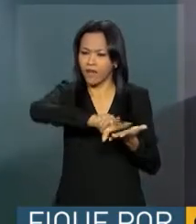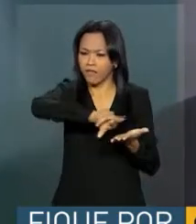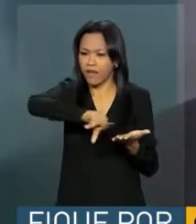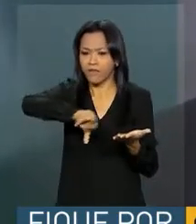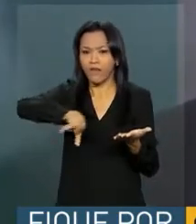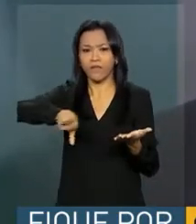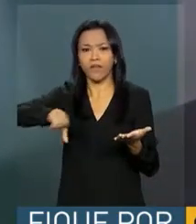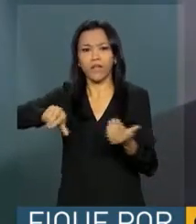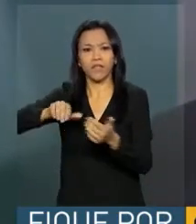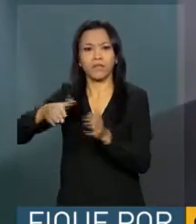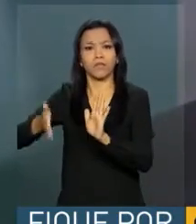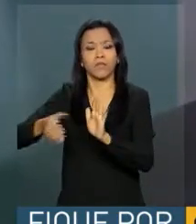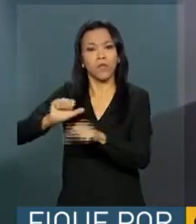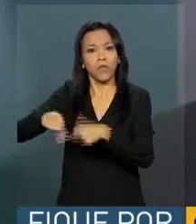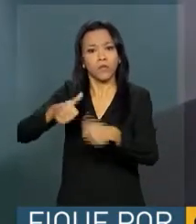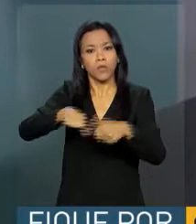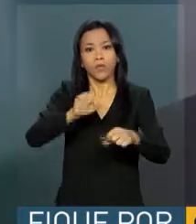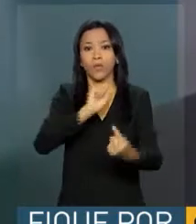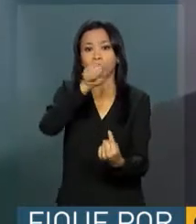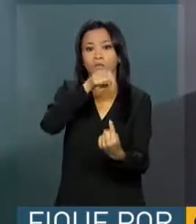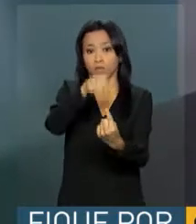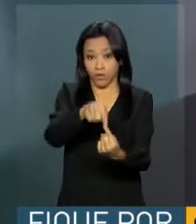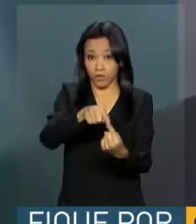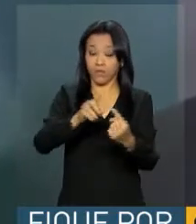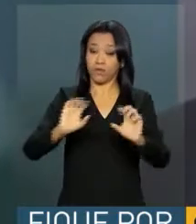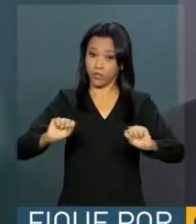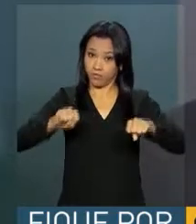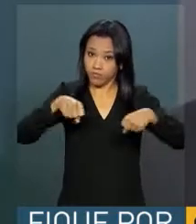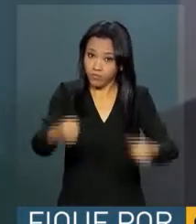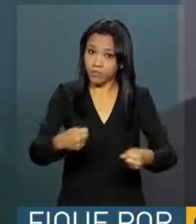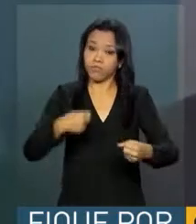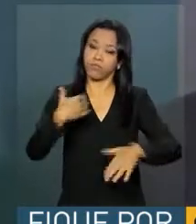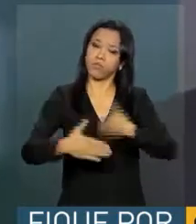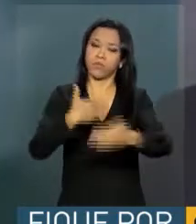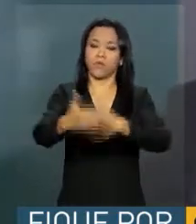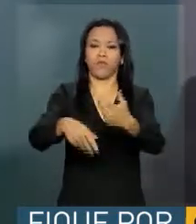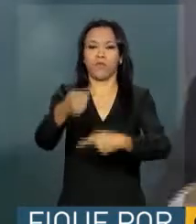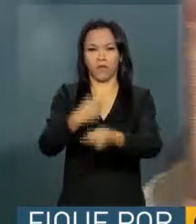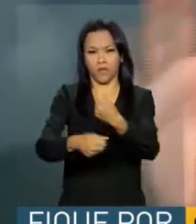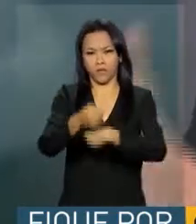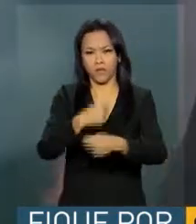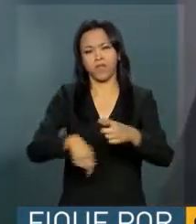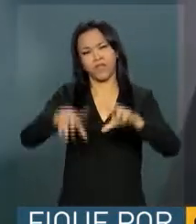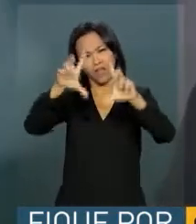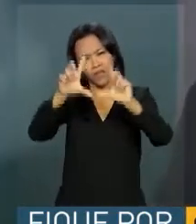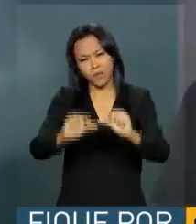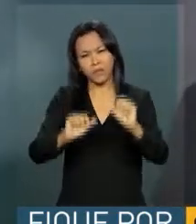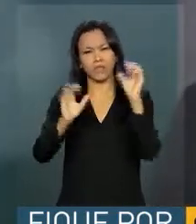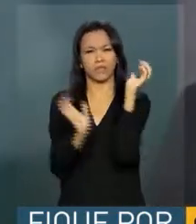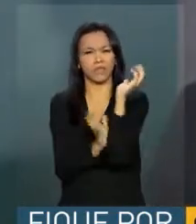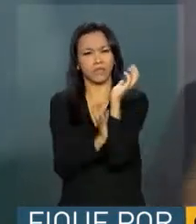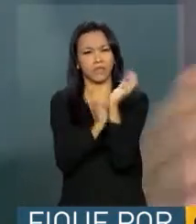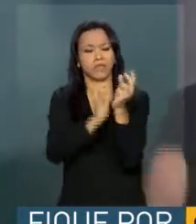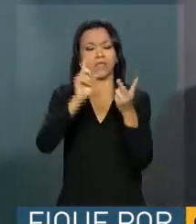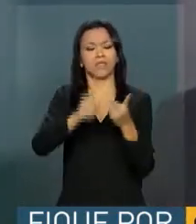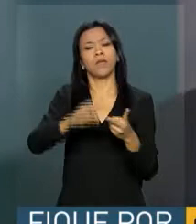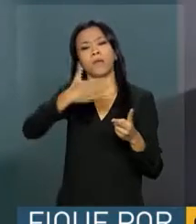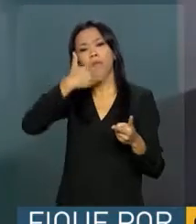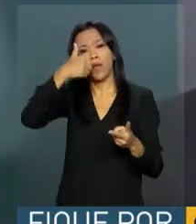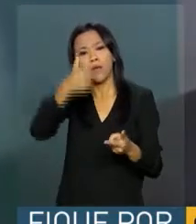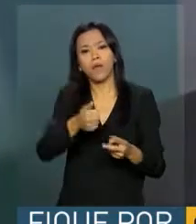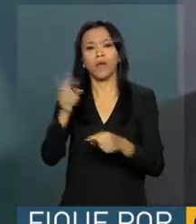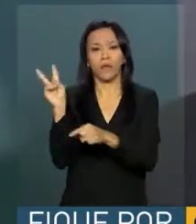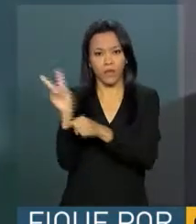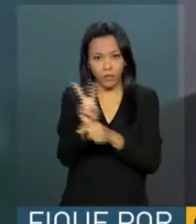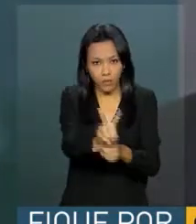visando aumentar a produtividade do país, desde a eliminação de burocracia até melhora do crédito, processo de